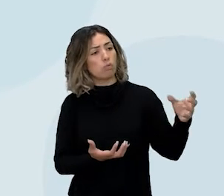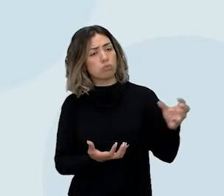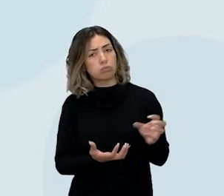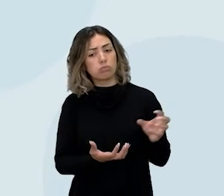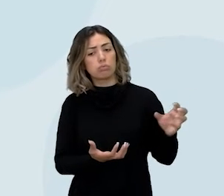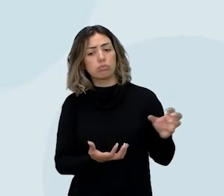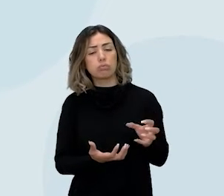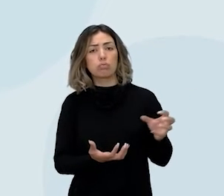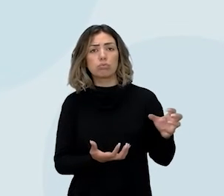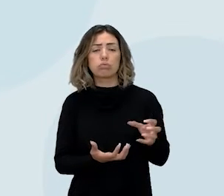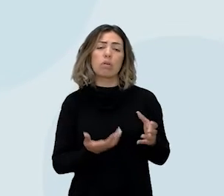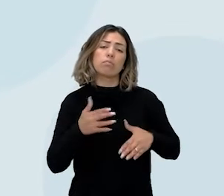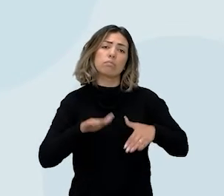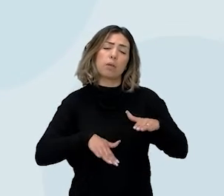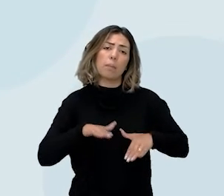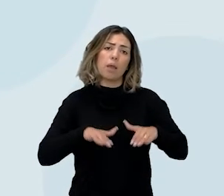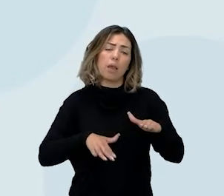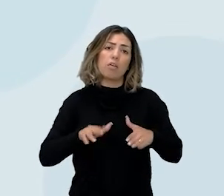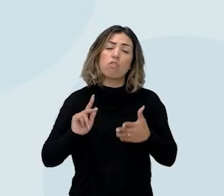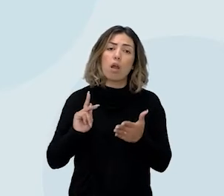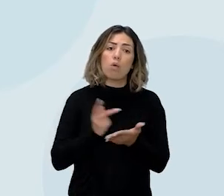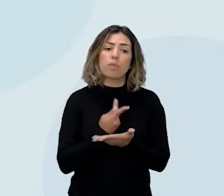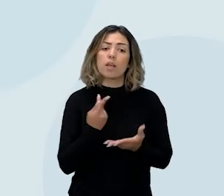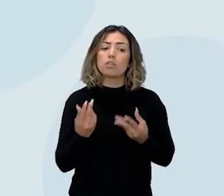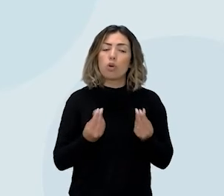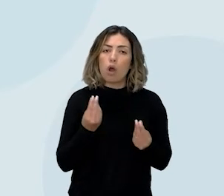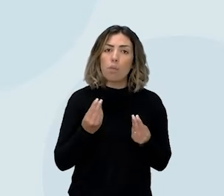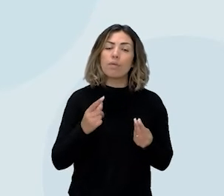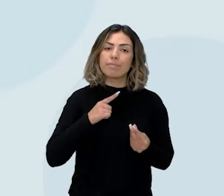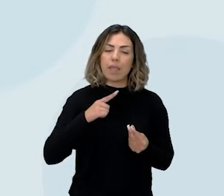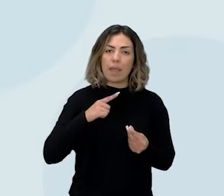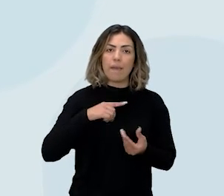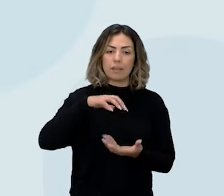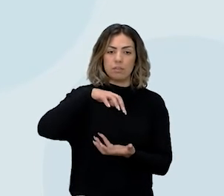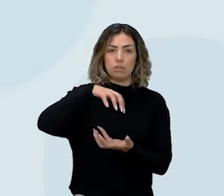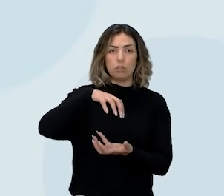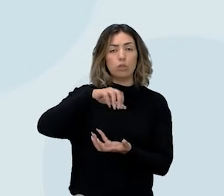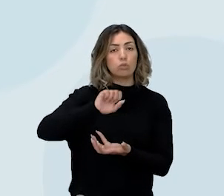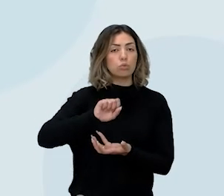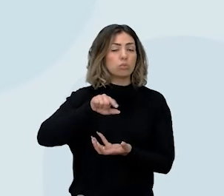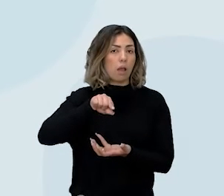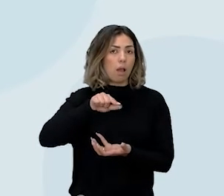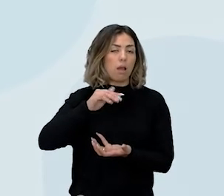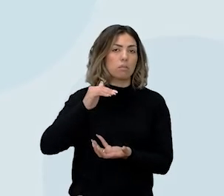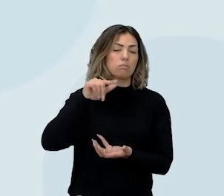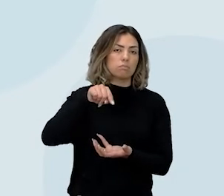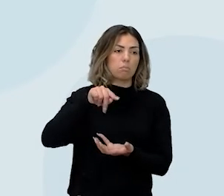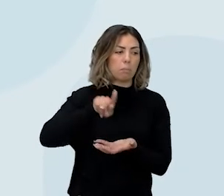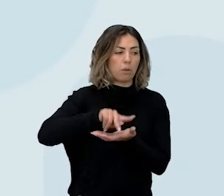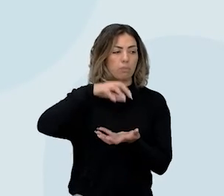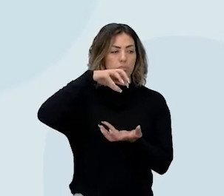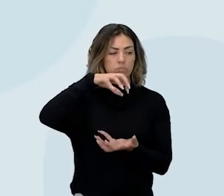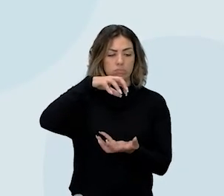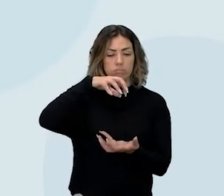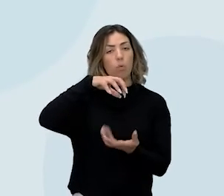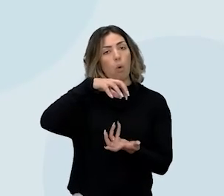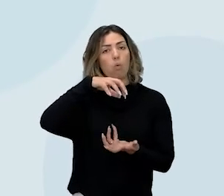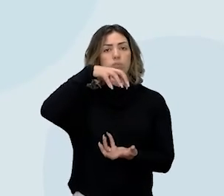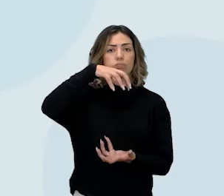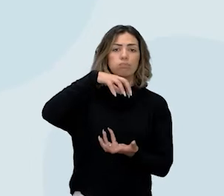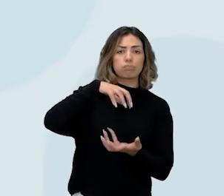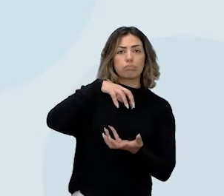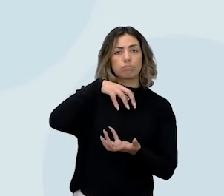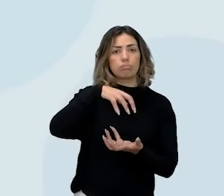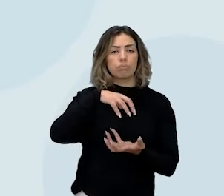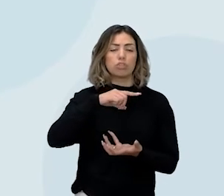também no verão no hemisfério superior, tá certo? Então, é uma forma de dizer, ou